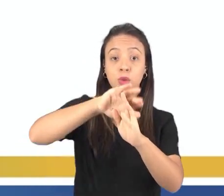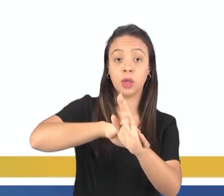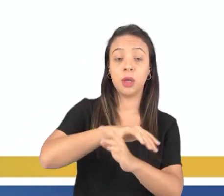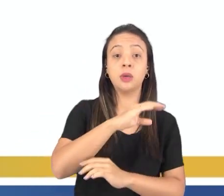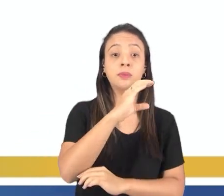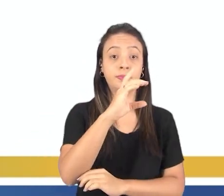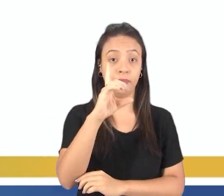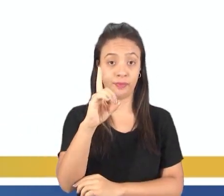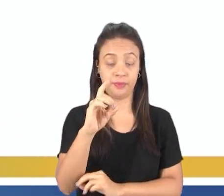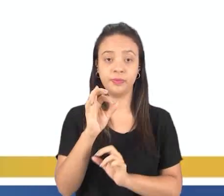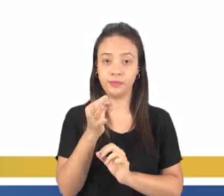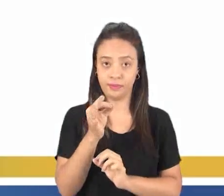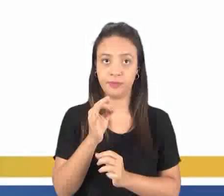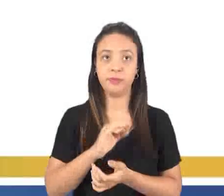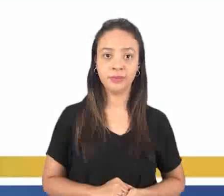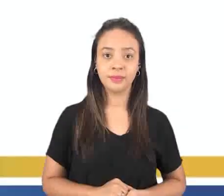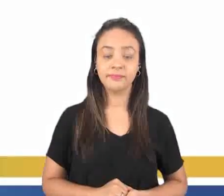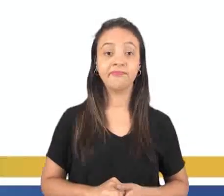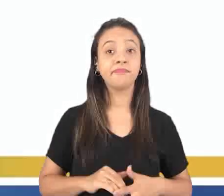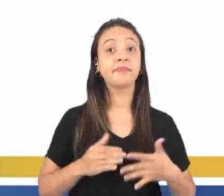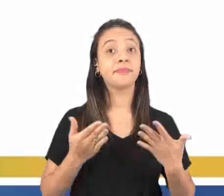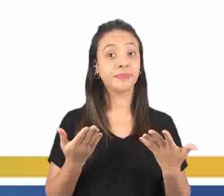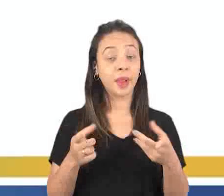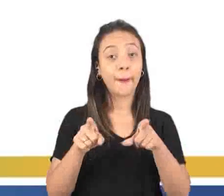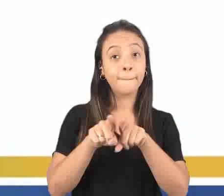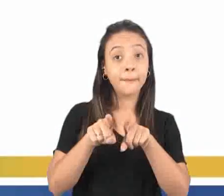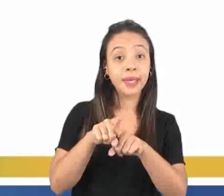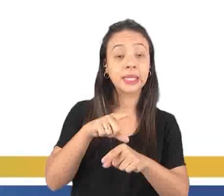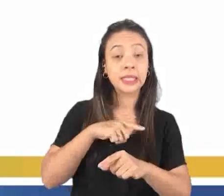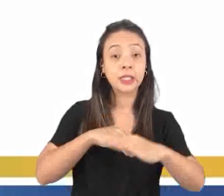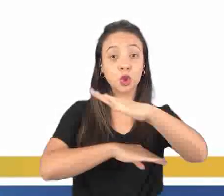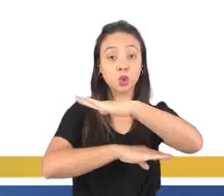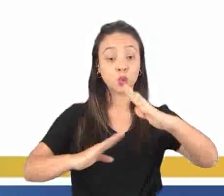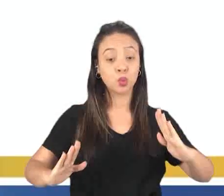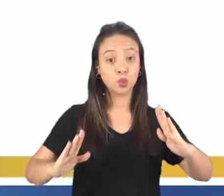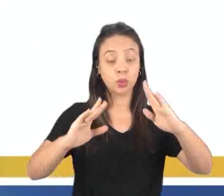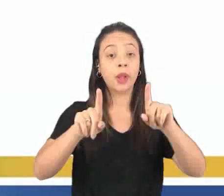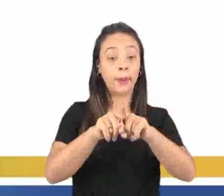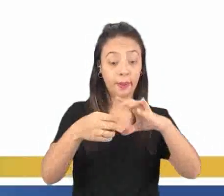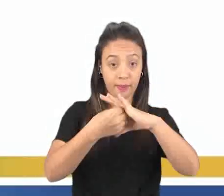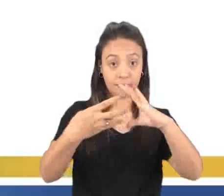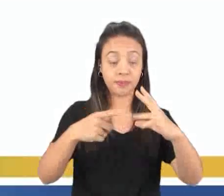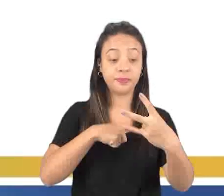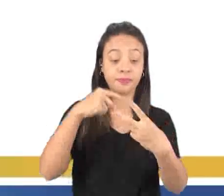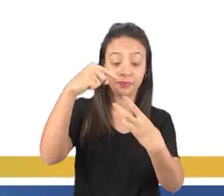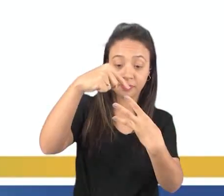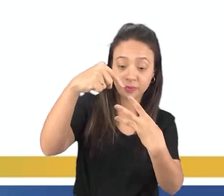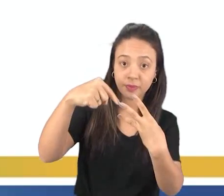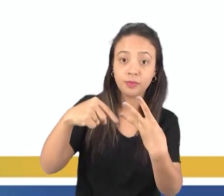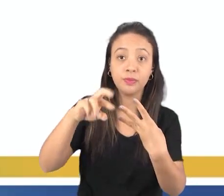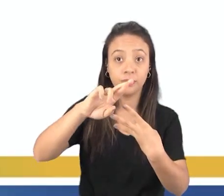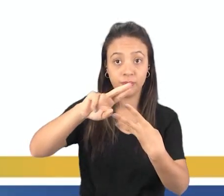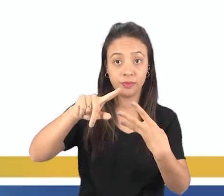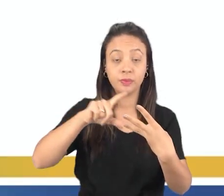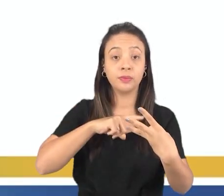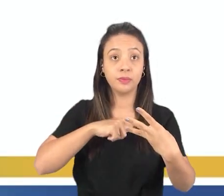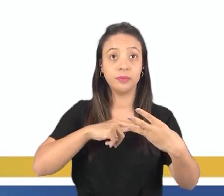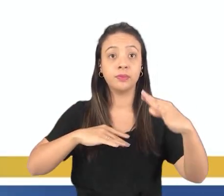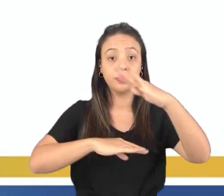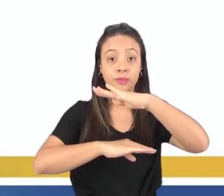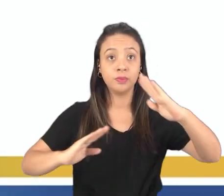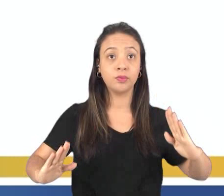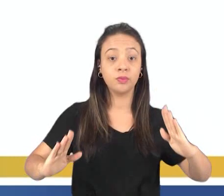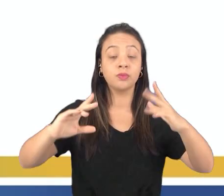ao lado CD certo e também pessoal trapézio ele pode ser classificado de outras três formas nós podemos ter um